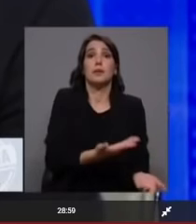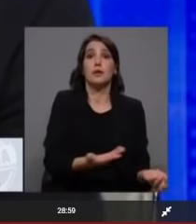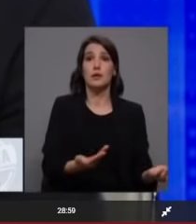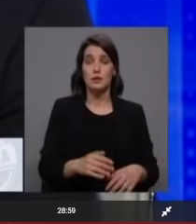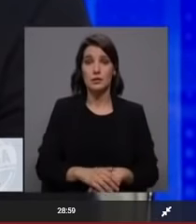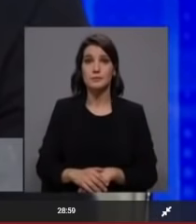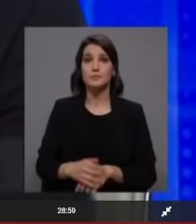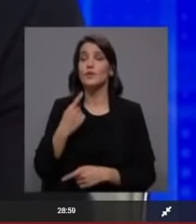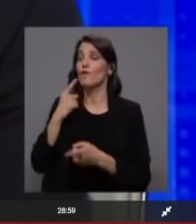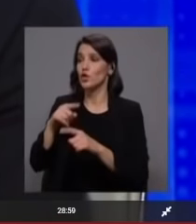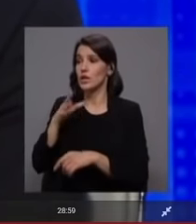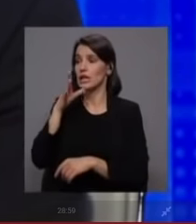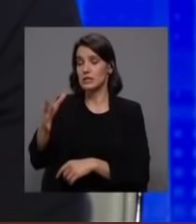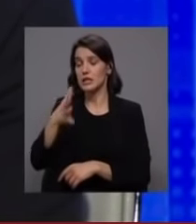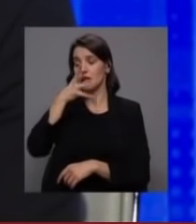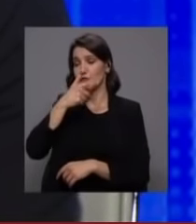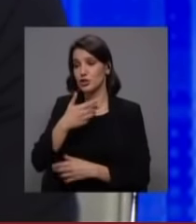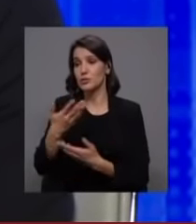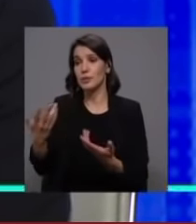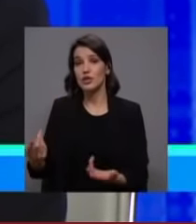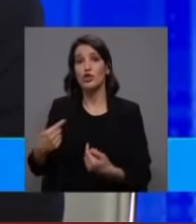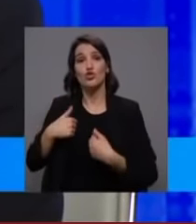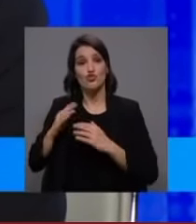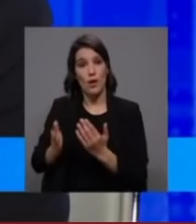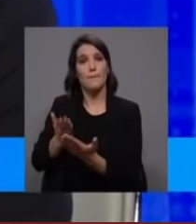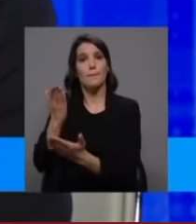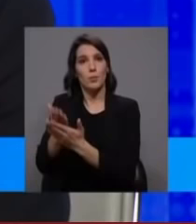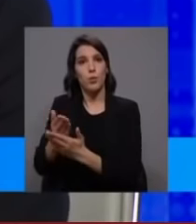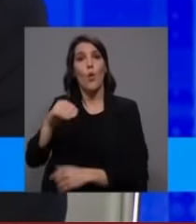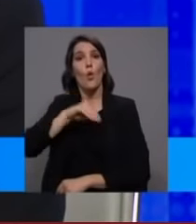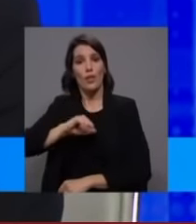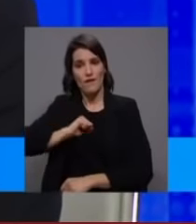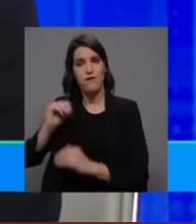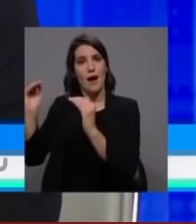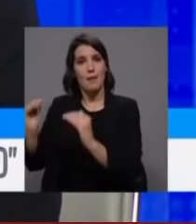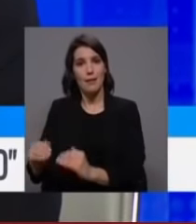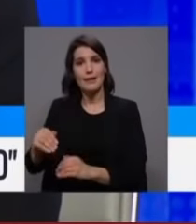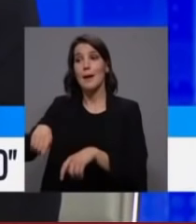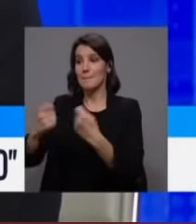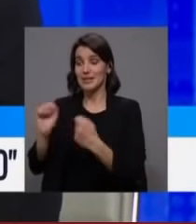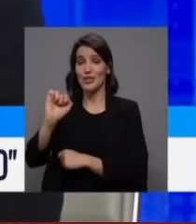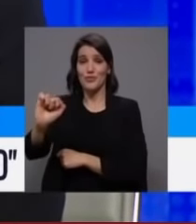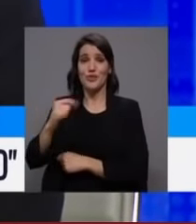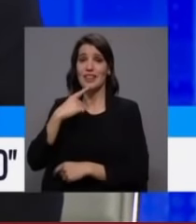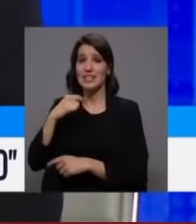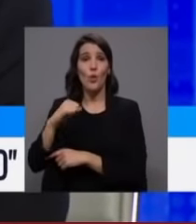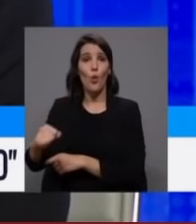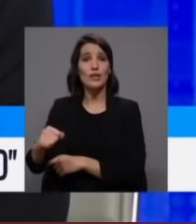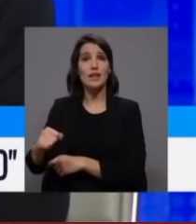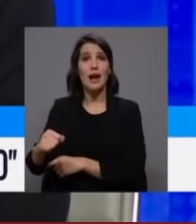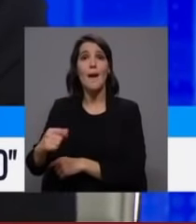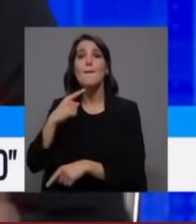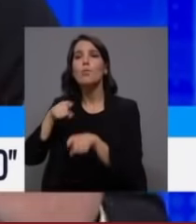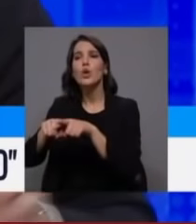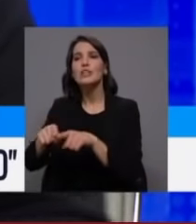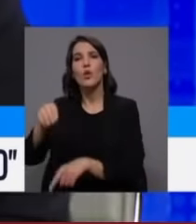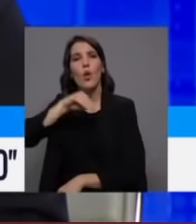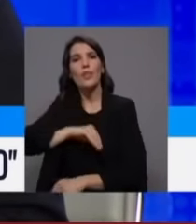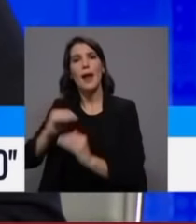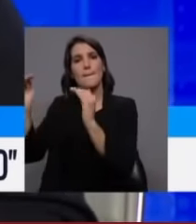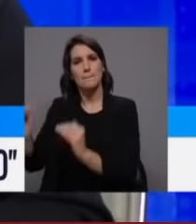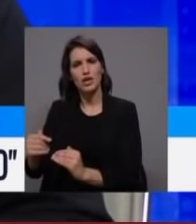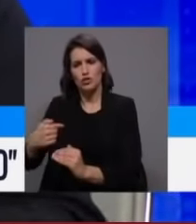falar pagamento à vontade simplesmente desiste não quer dizer eu já são os dois graves nos partido contra baixar os salários poder ver não aguento